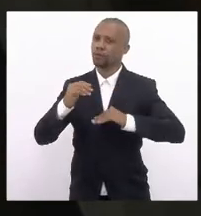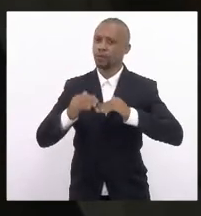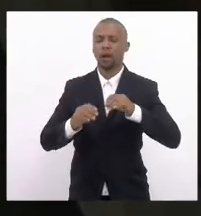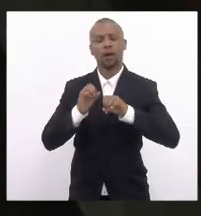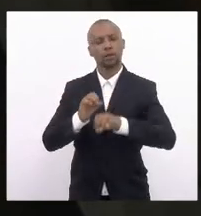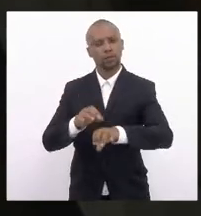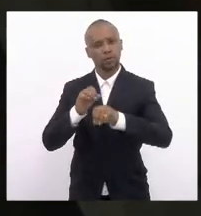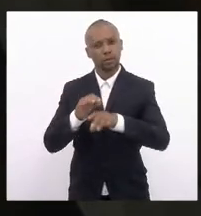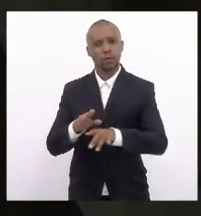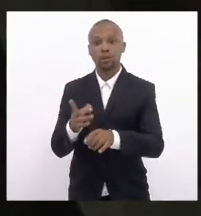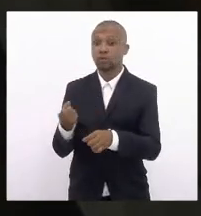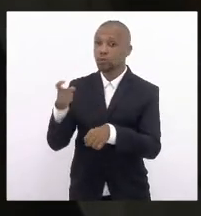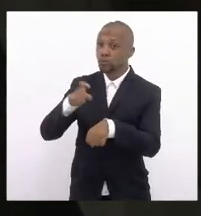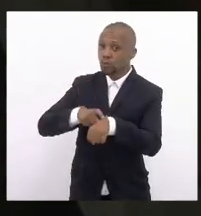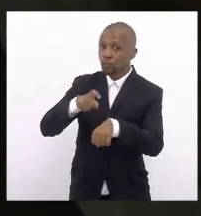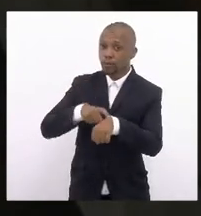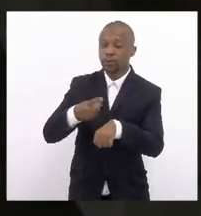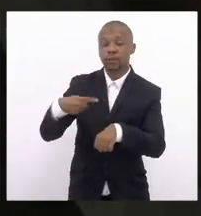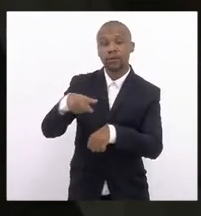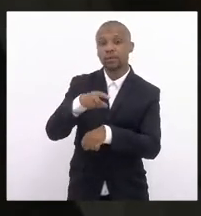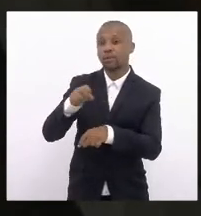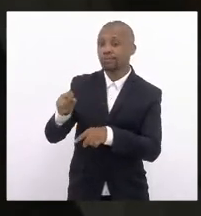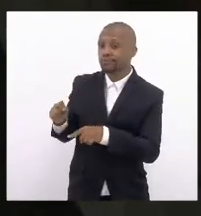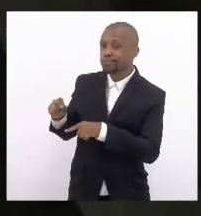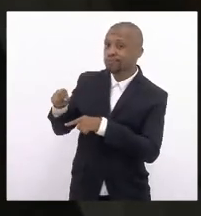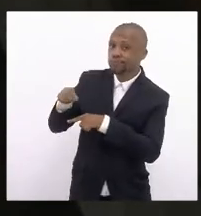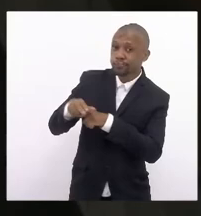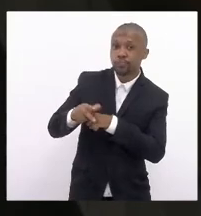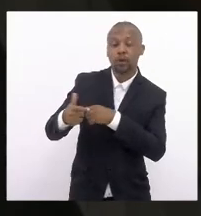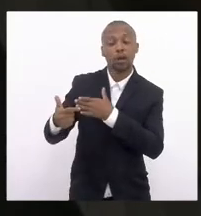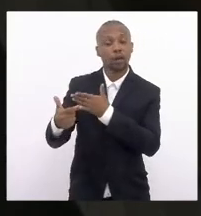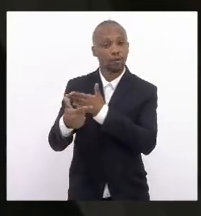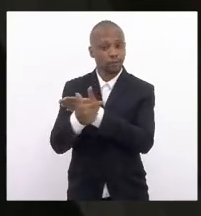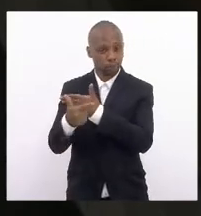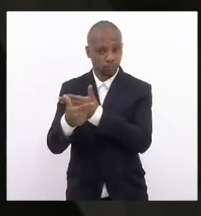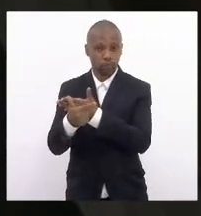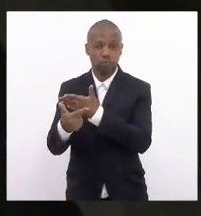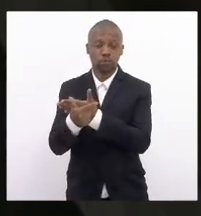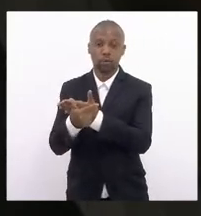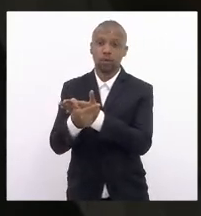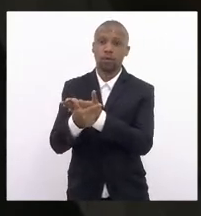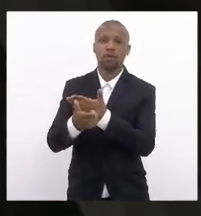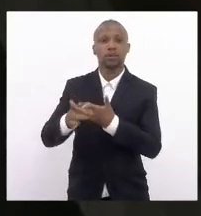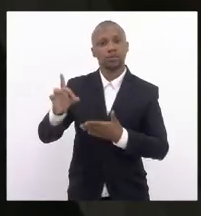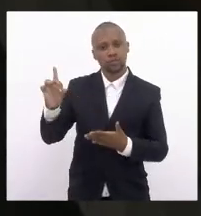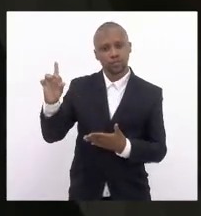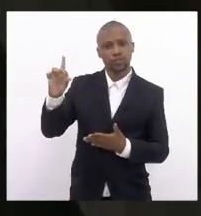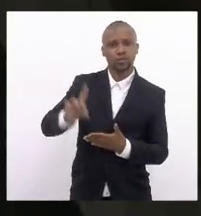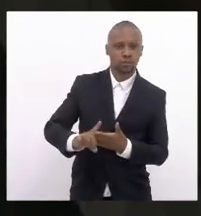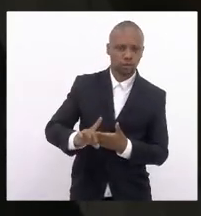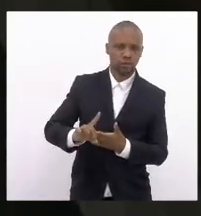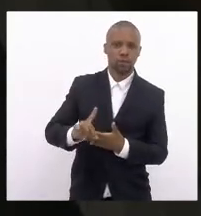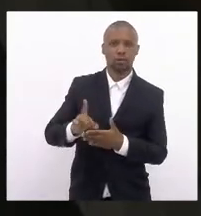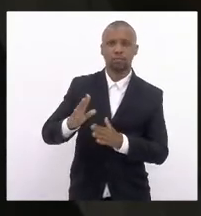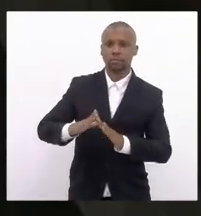estão investidos em funções de direção dessas unidades escolares. Ambos